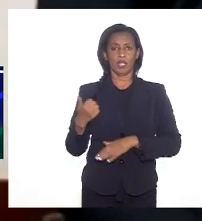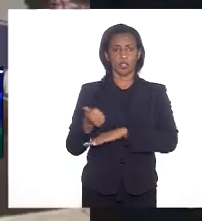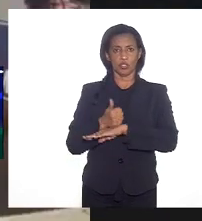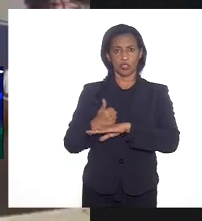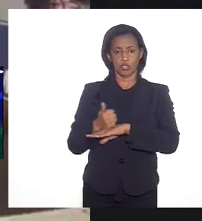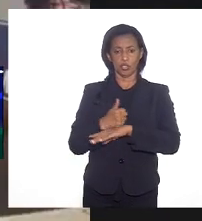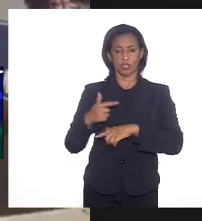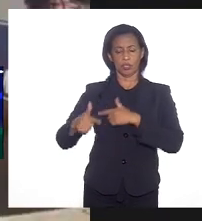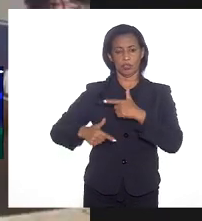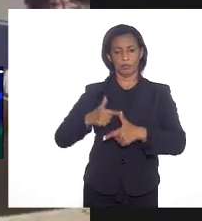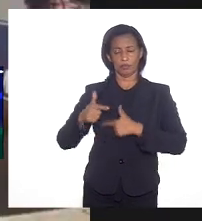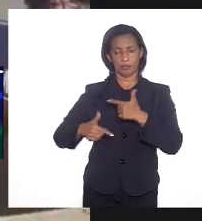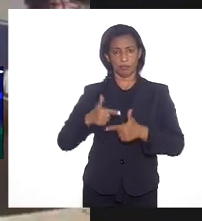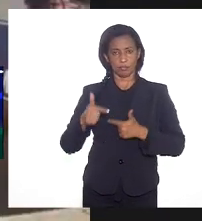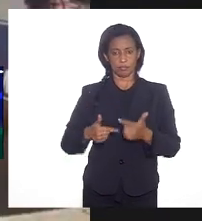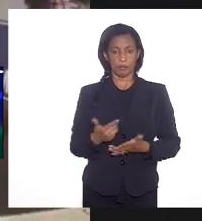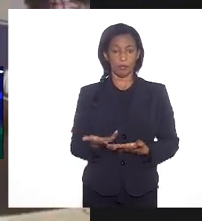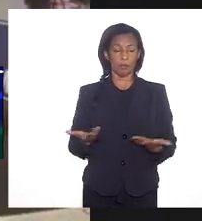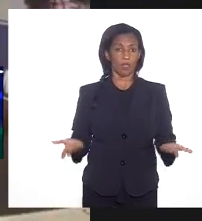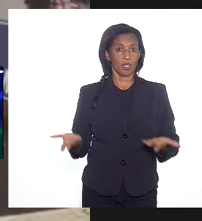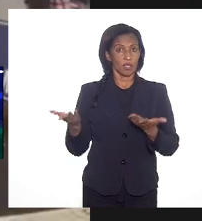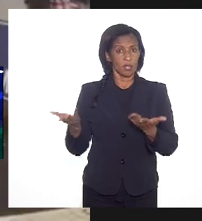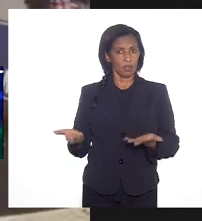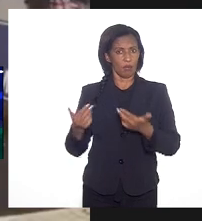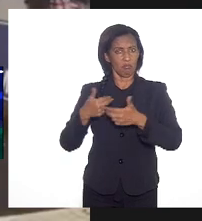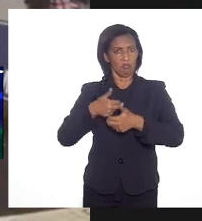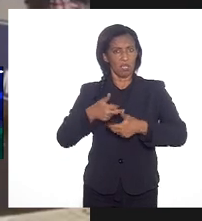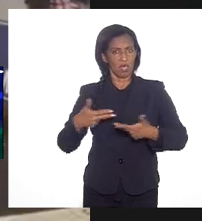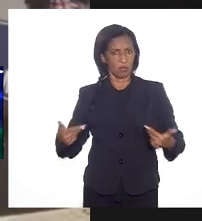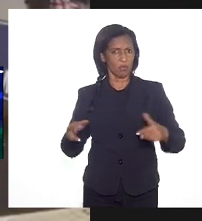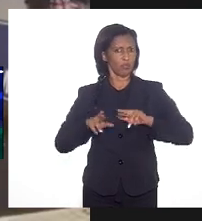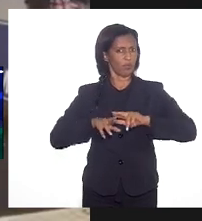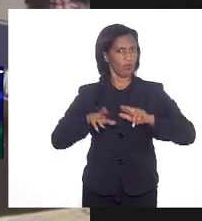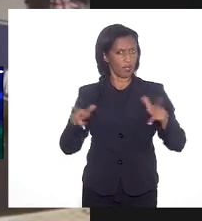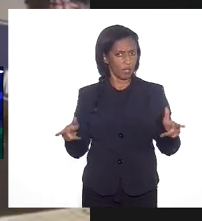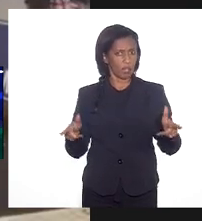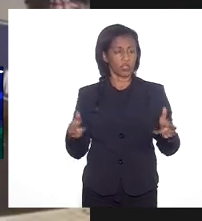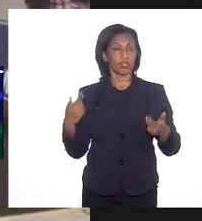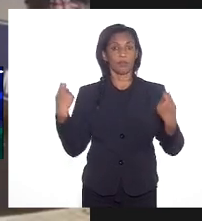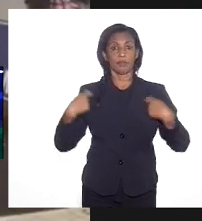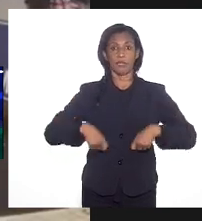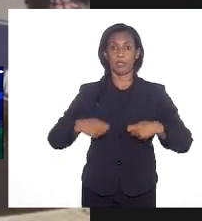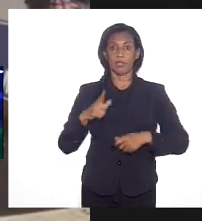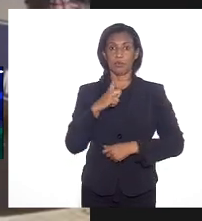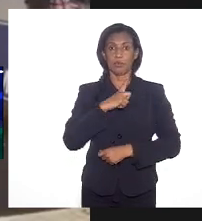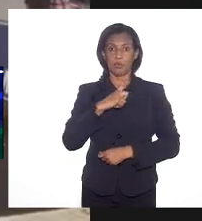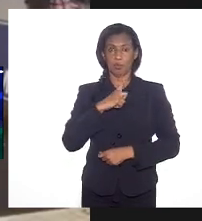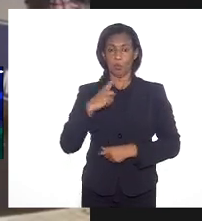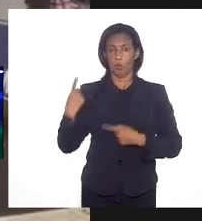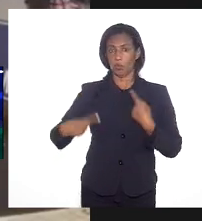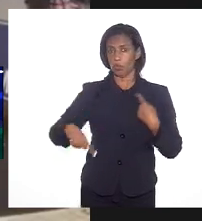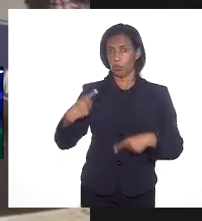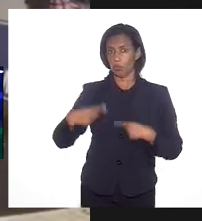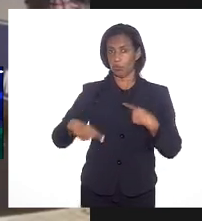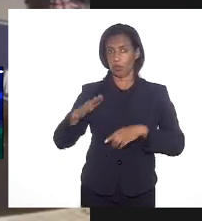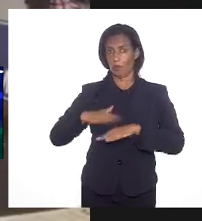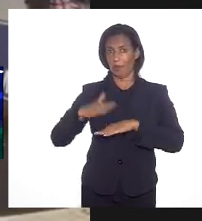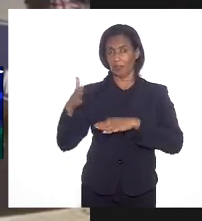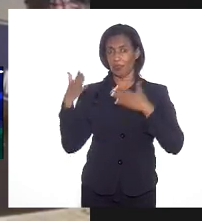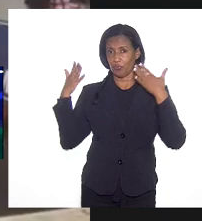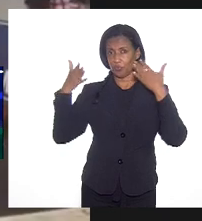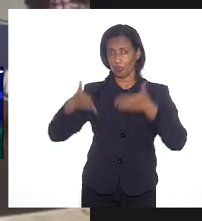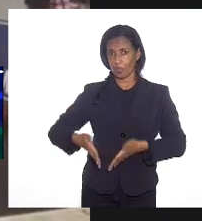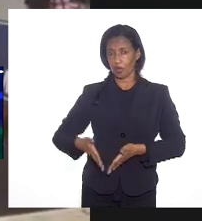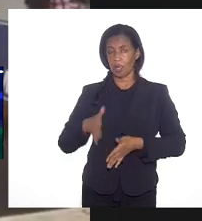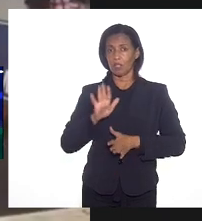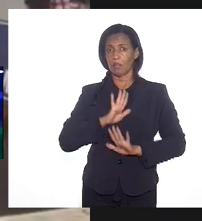trabalhista. Então, colocar aqui que são elementos diferentes que devem ter uma discussão mais centralizada,